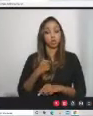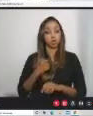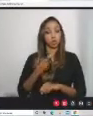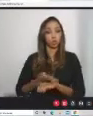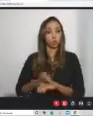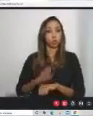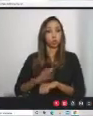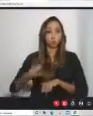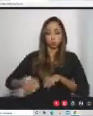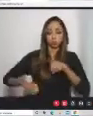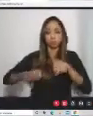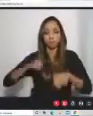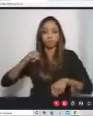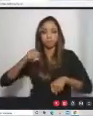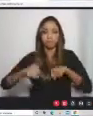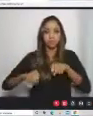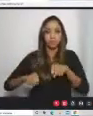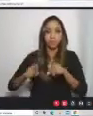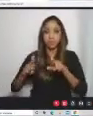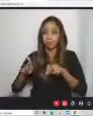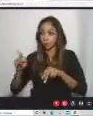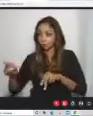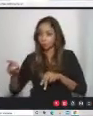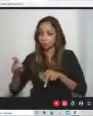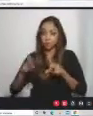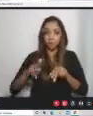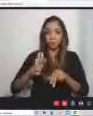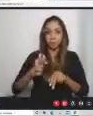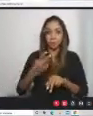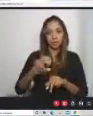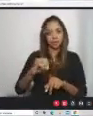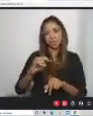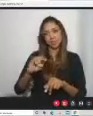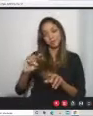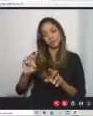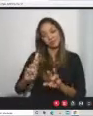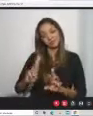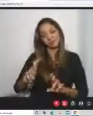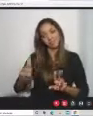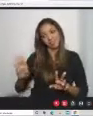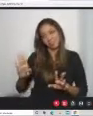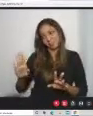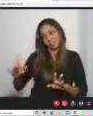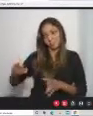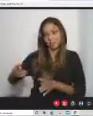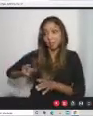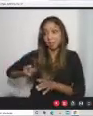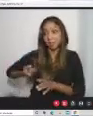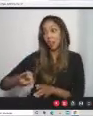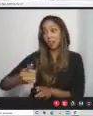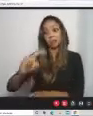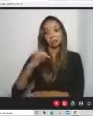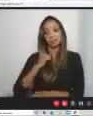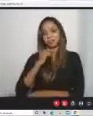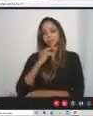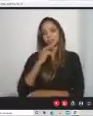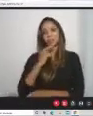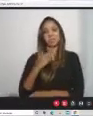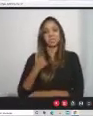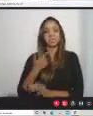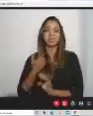Vossa Excelência nem como Binho, não aguento fazer esse percurso todo, mas sou adepto ao ciclismo. Inclusive, gostaria de dizer a Vossas